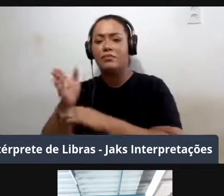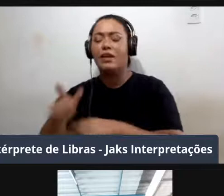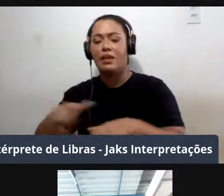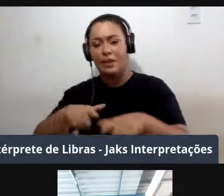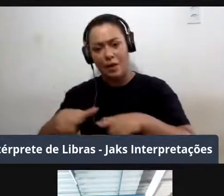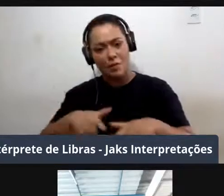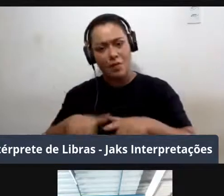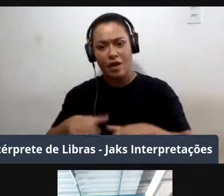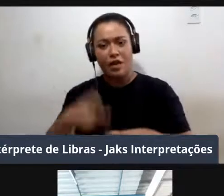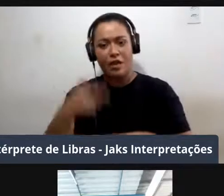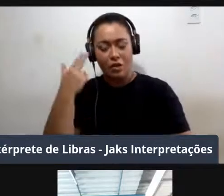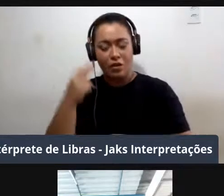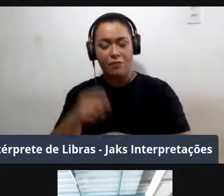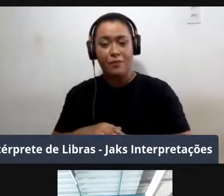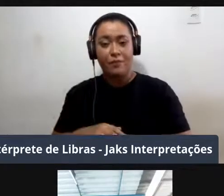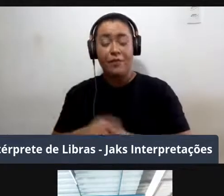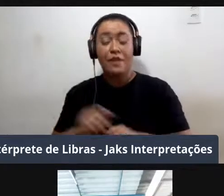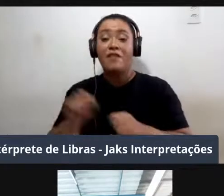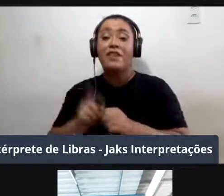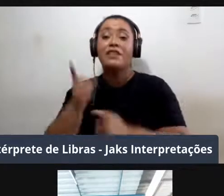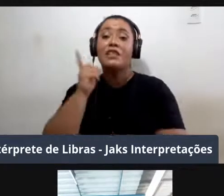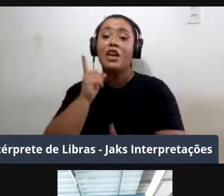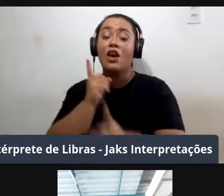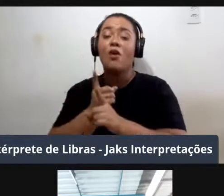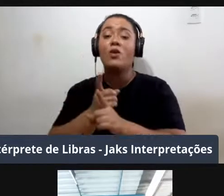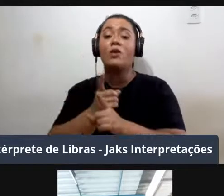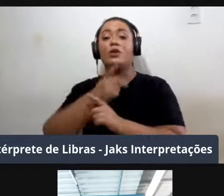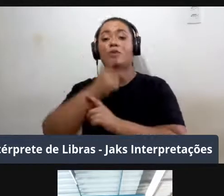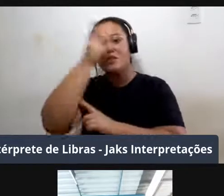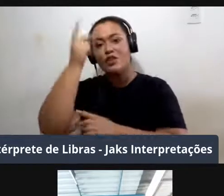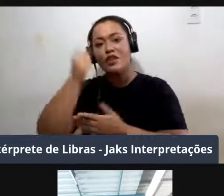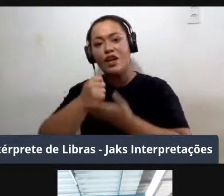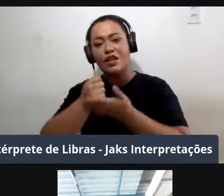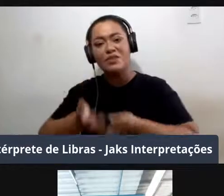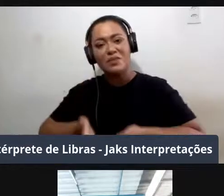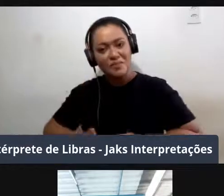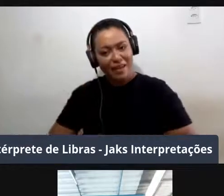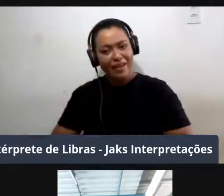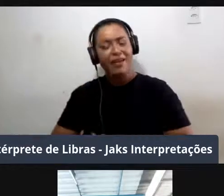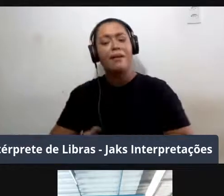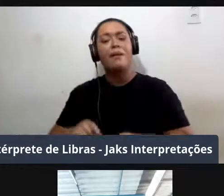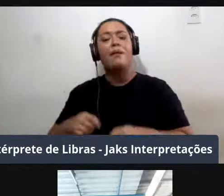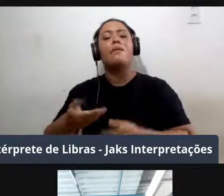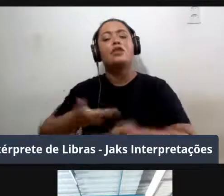de parteiras para ter essa troca de conhecimentos dentro